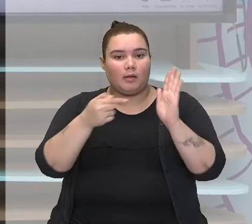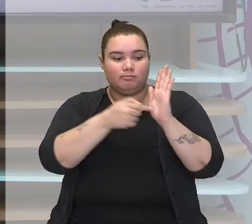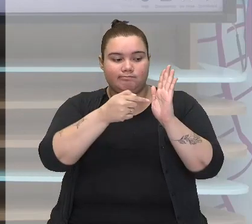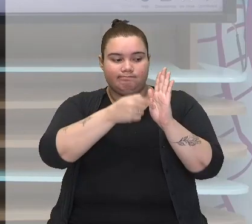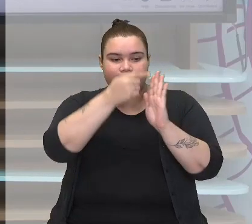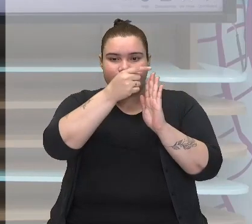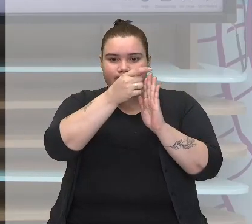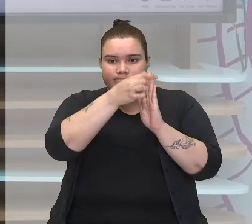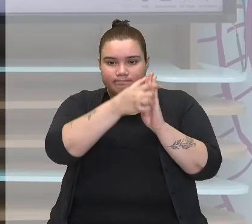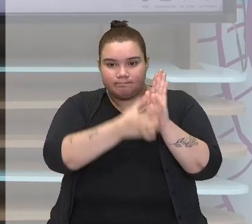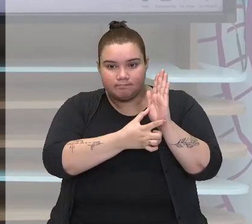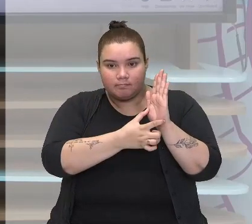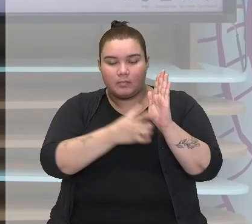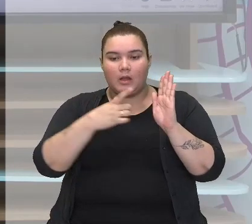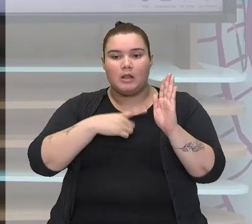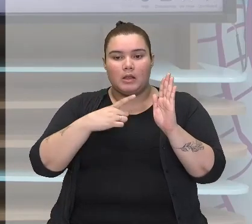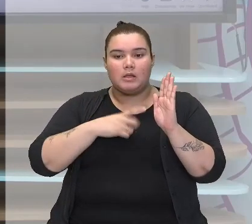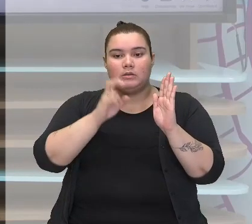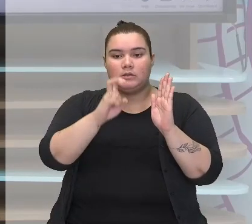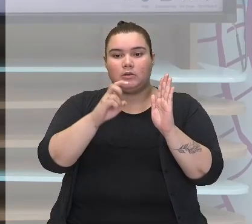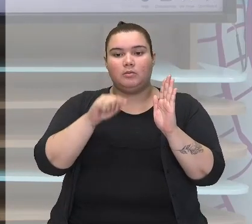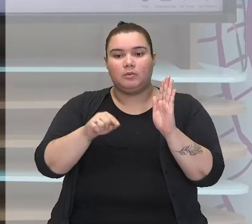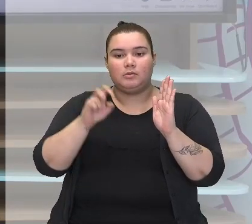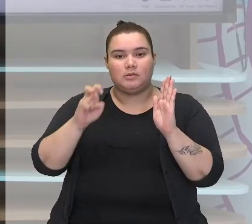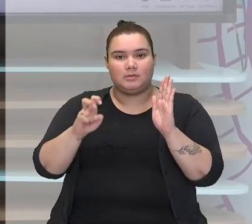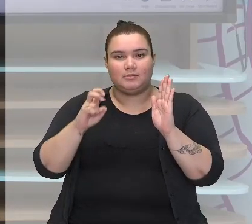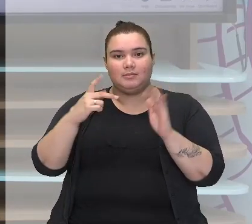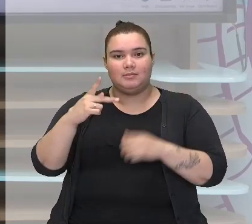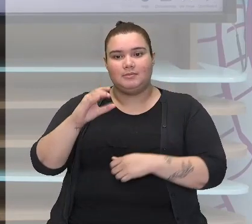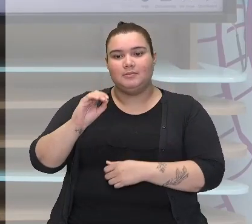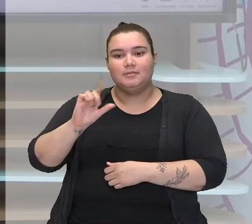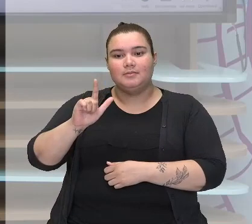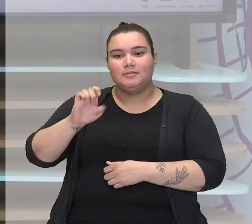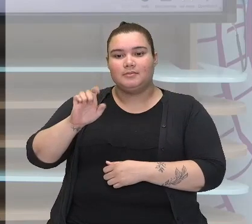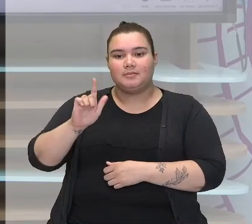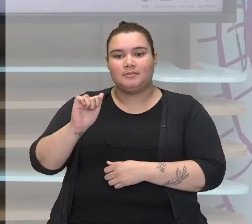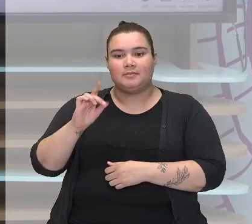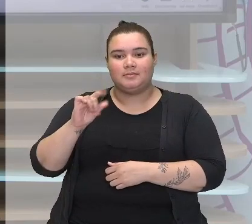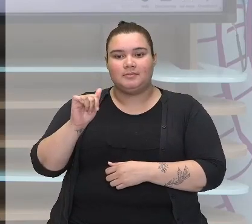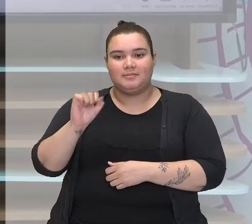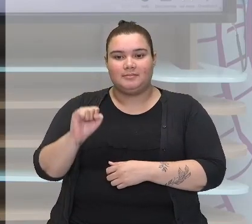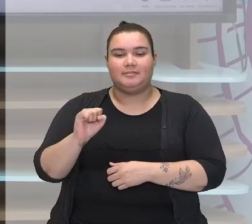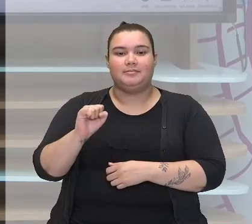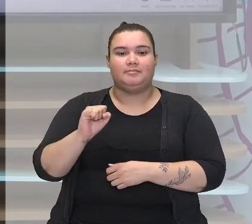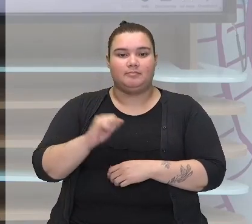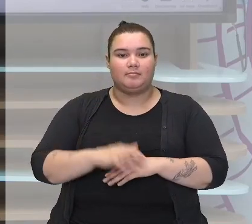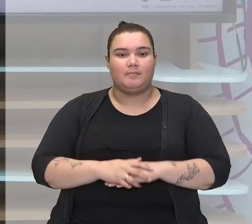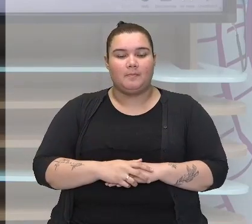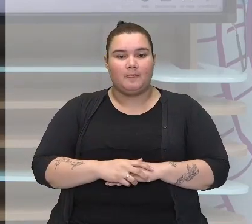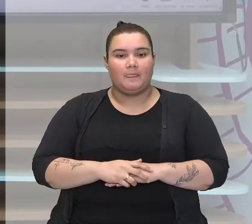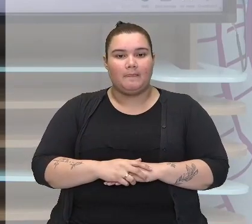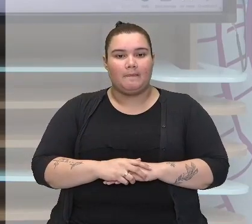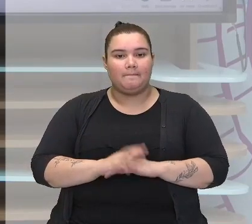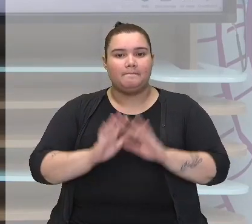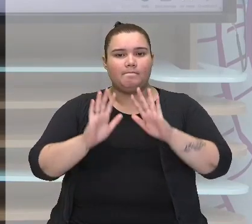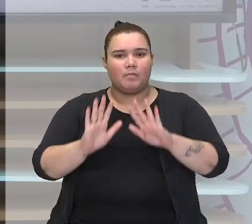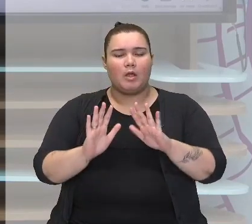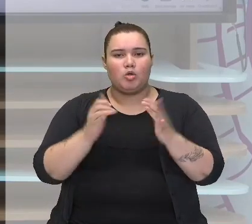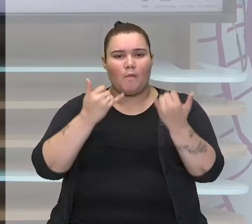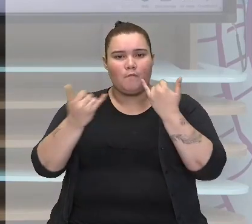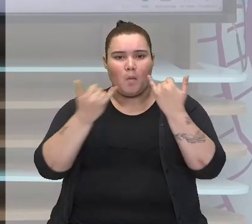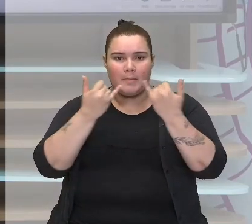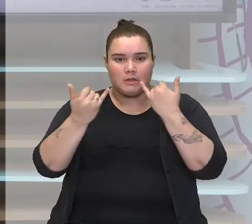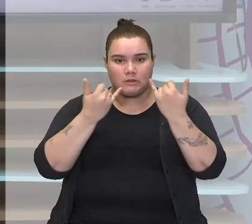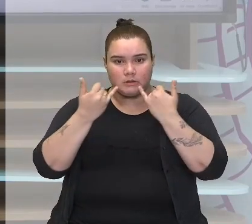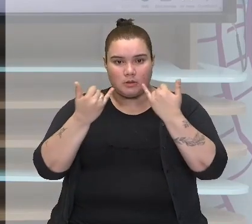tem 5,5 polegadas. Quando que essa dupla informação, que